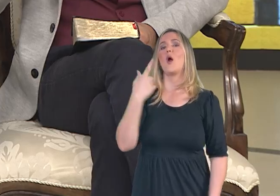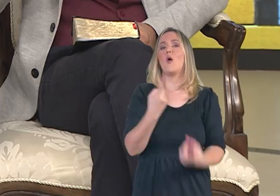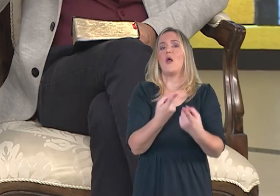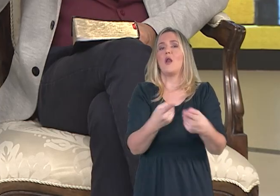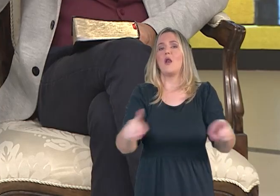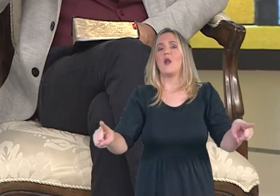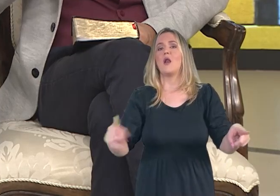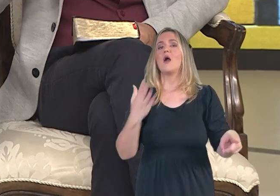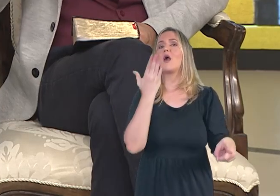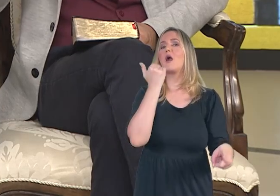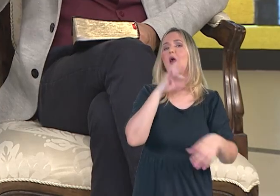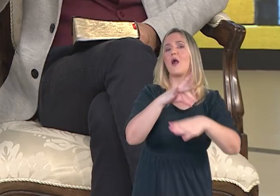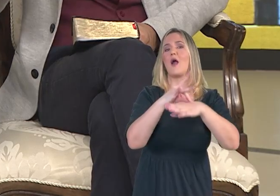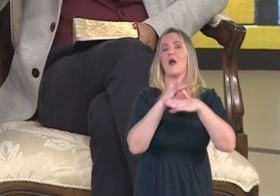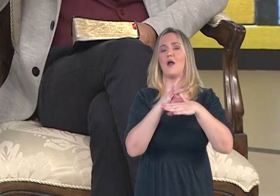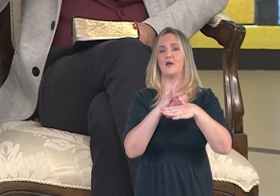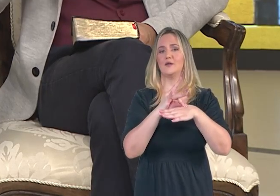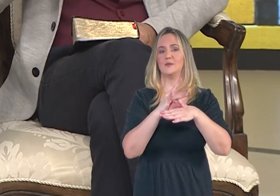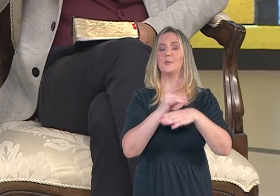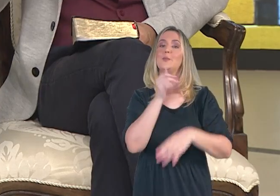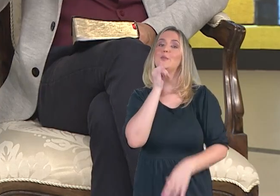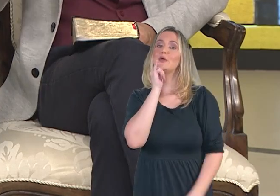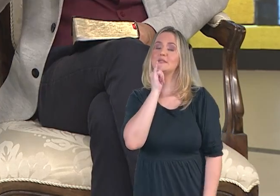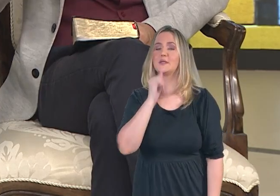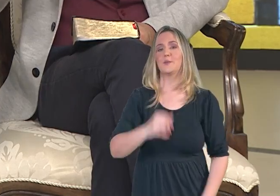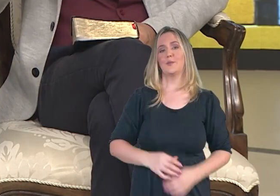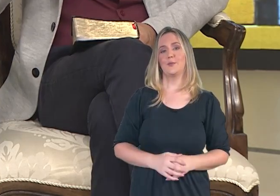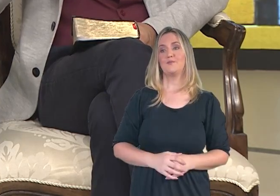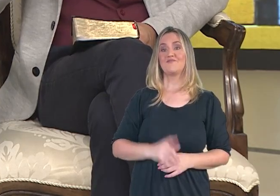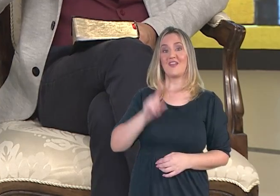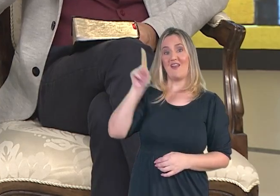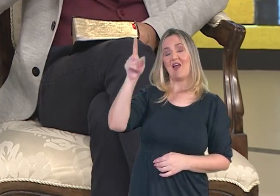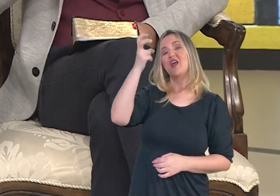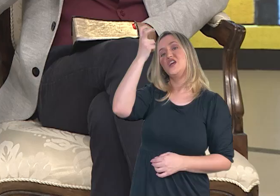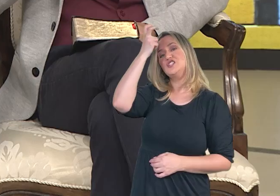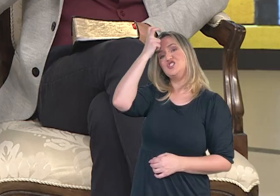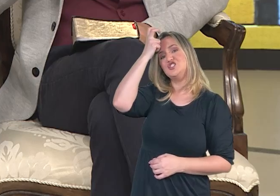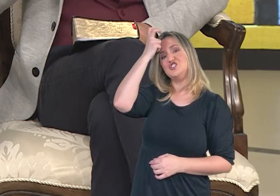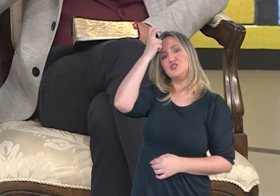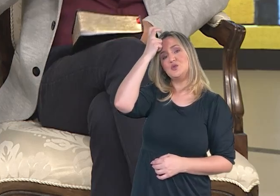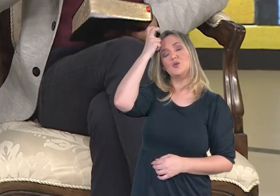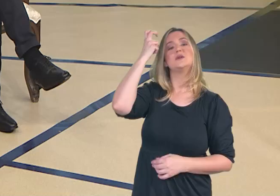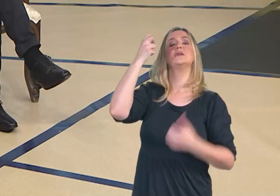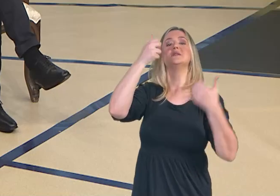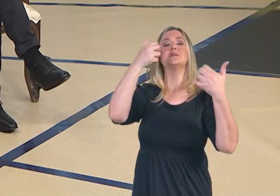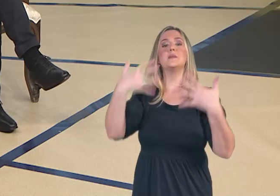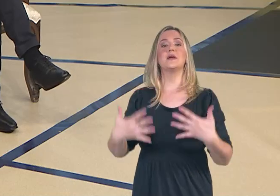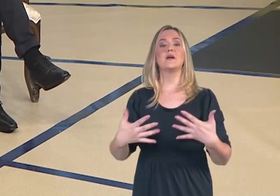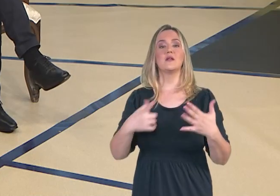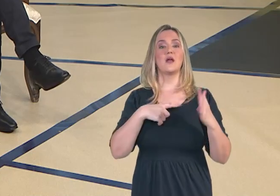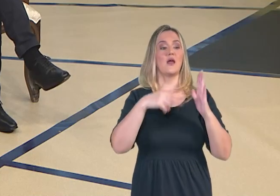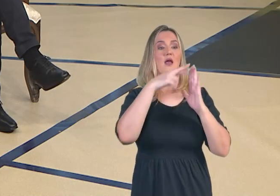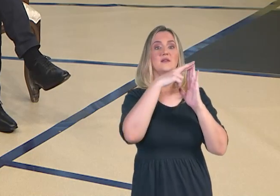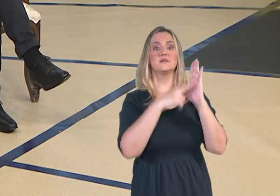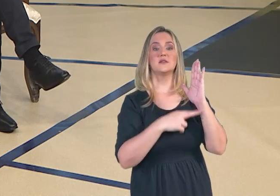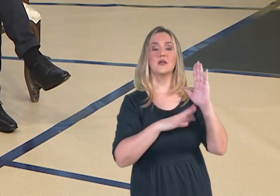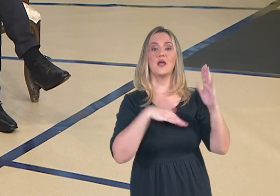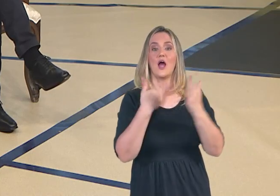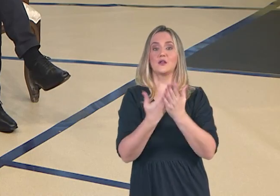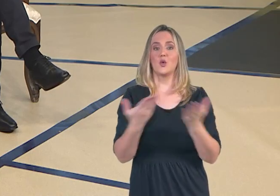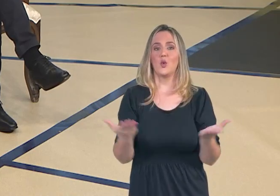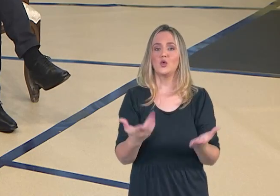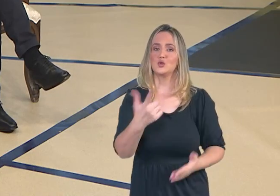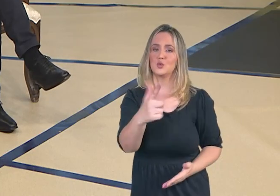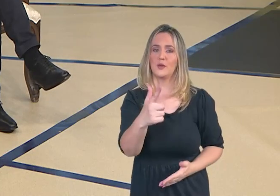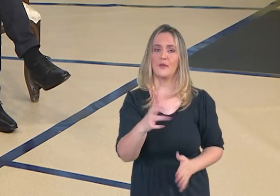ter uma noção, nenhuma receita dos tempos faraônicos sobreviveu até nós. Mas, se juntarmos